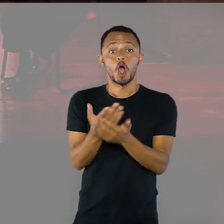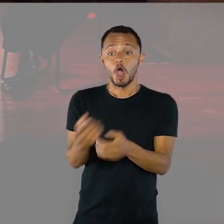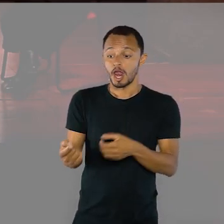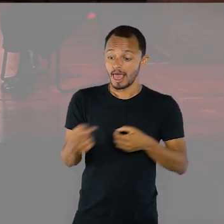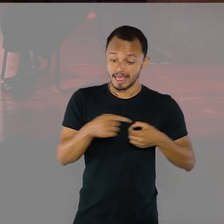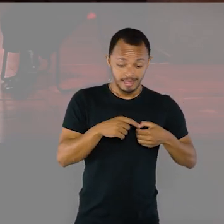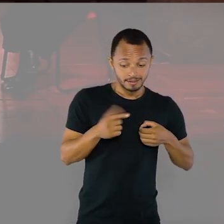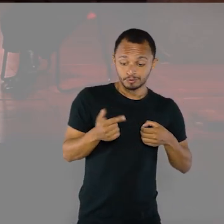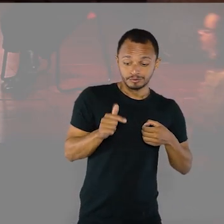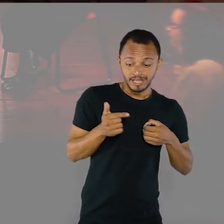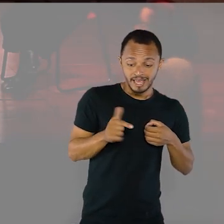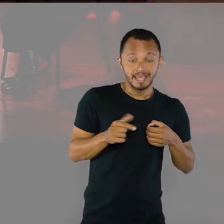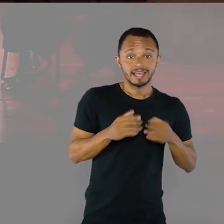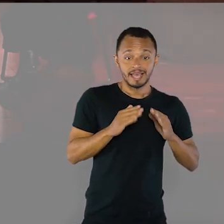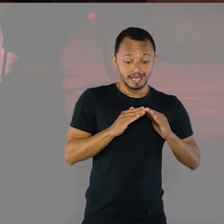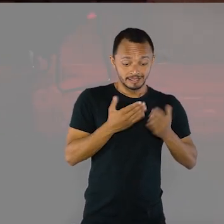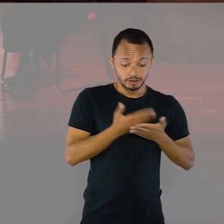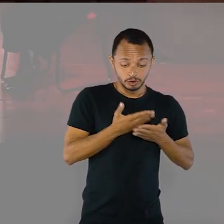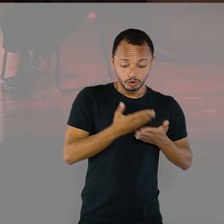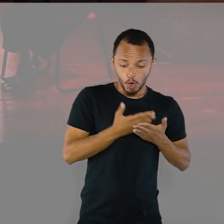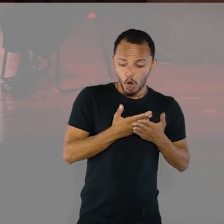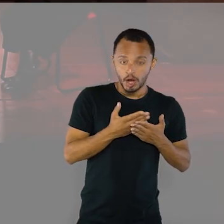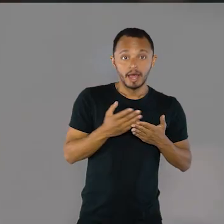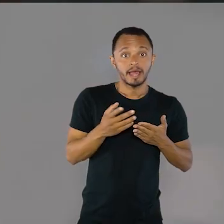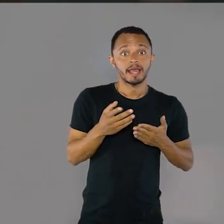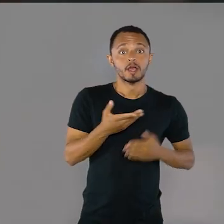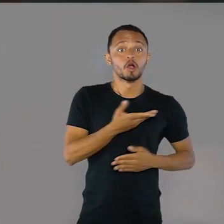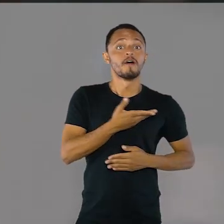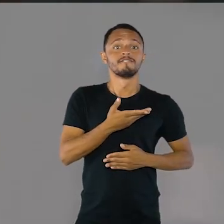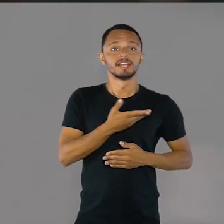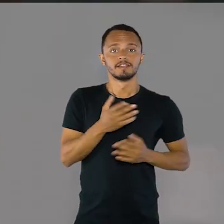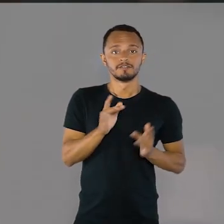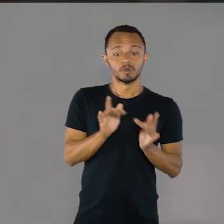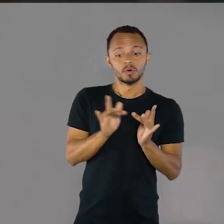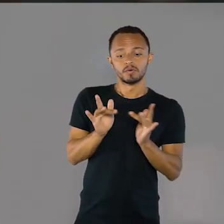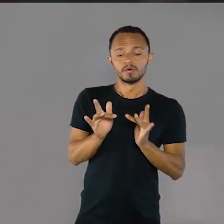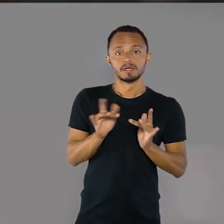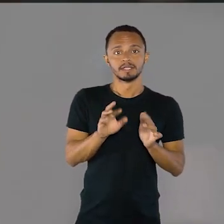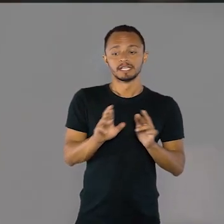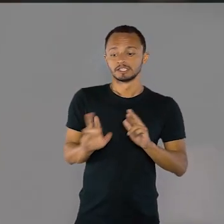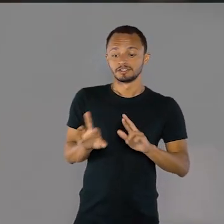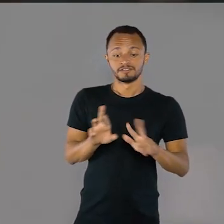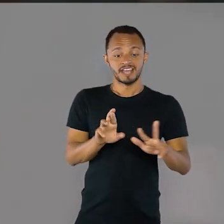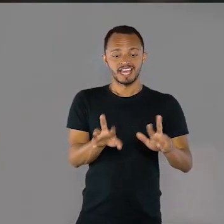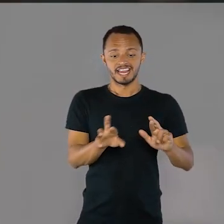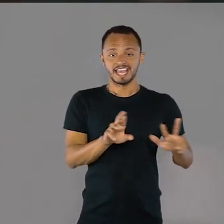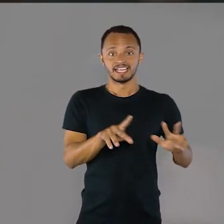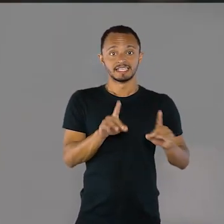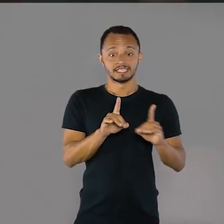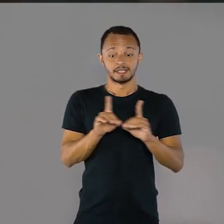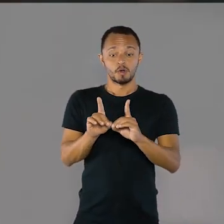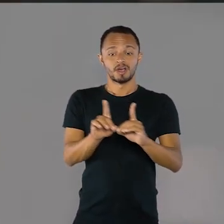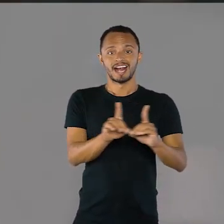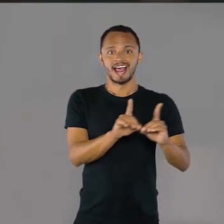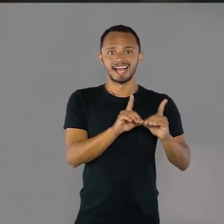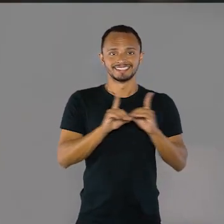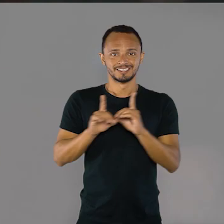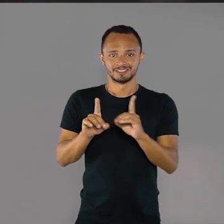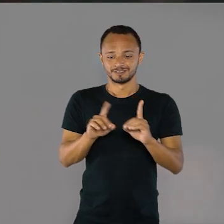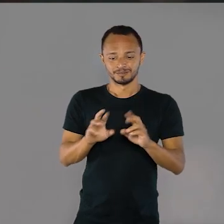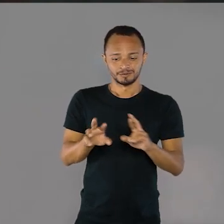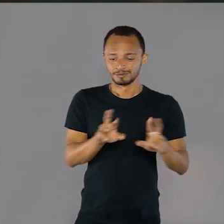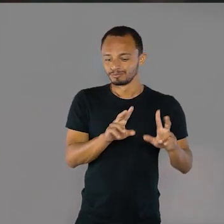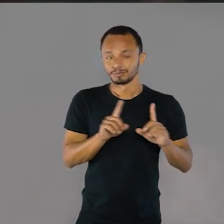é um espaço de convívio das diferenças, convívio democrático, né? Eu acho que a